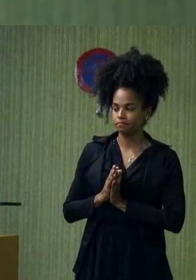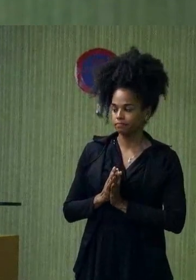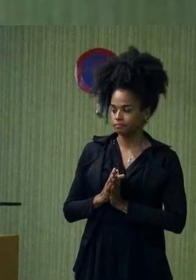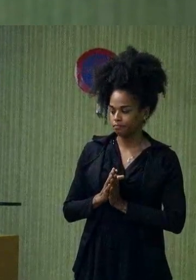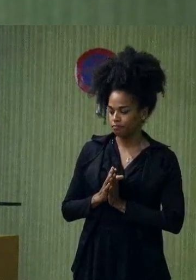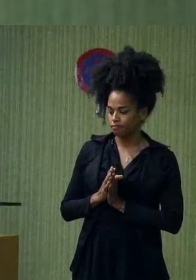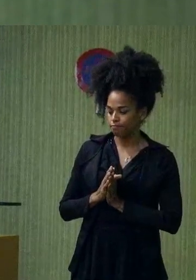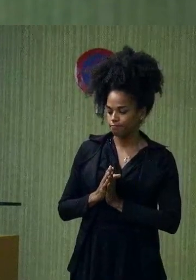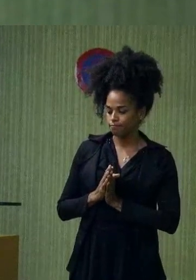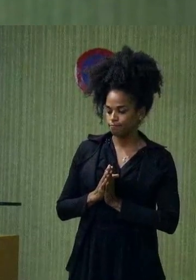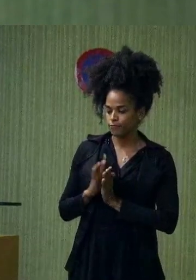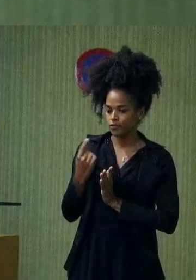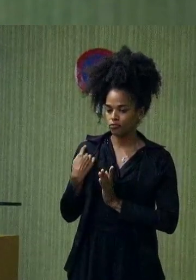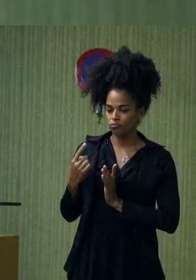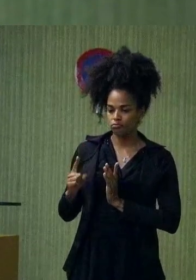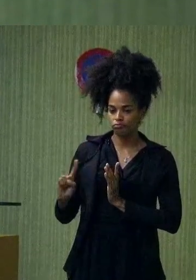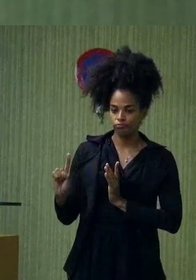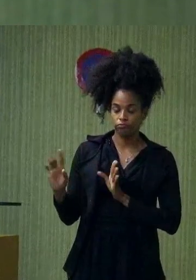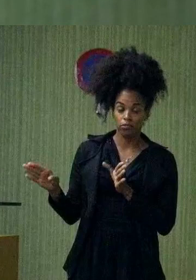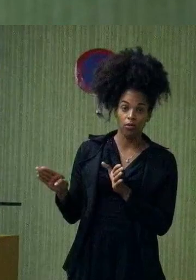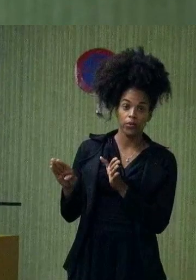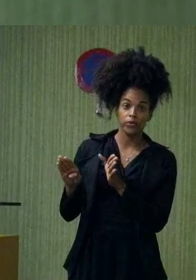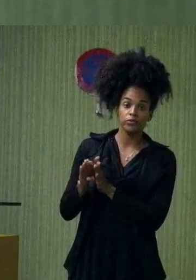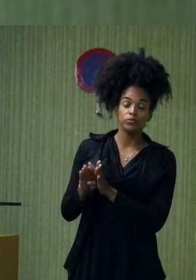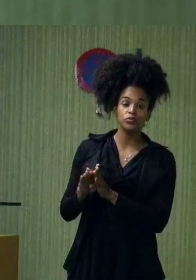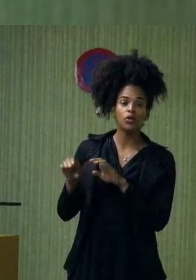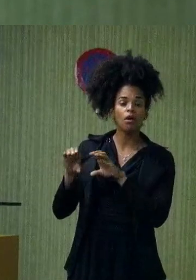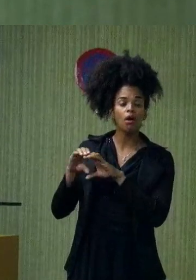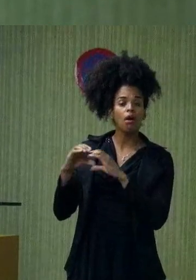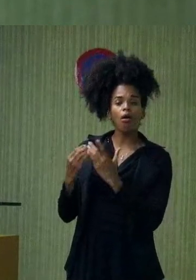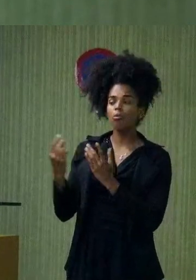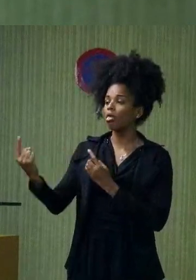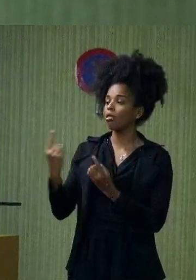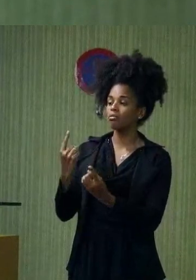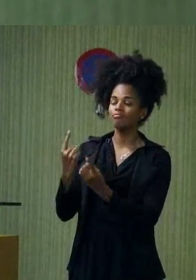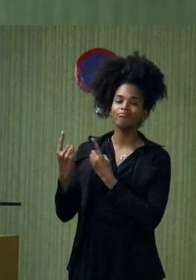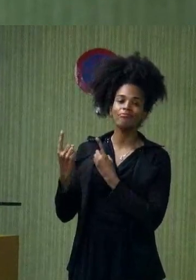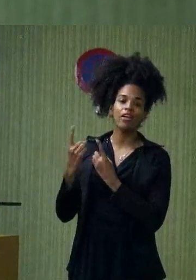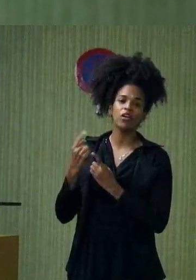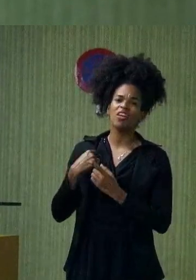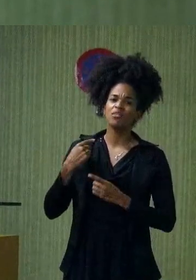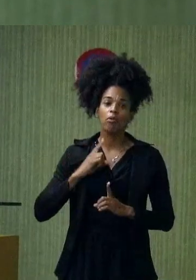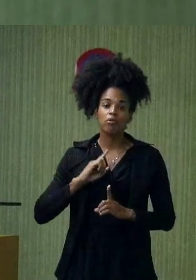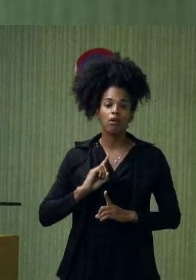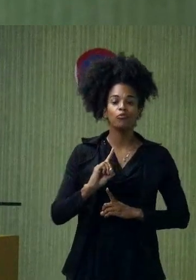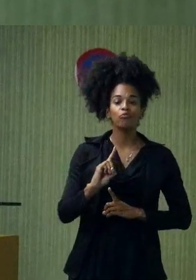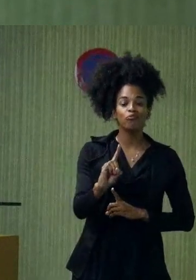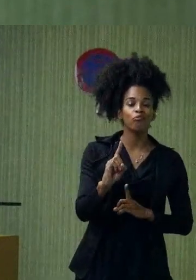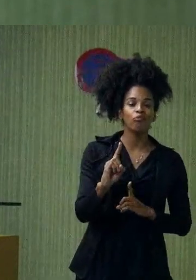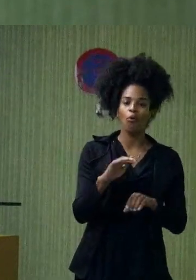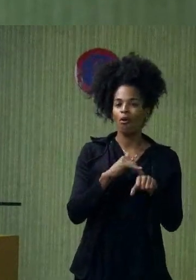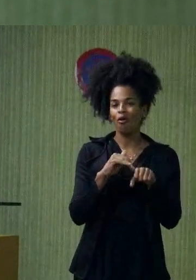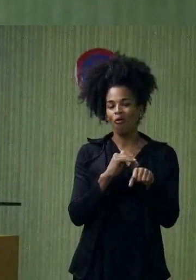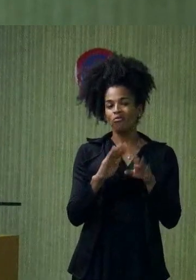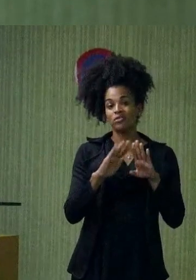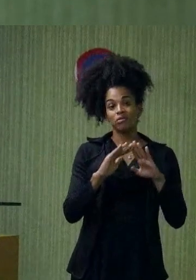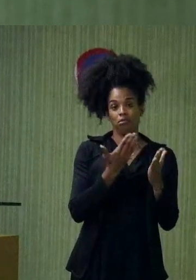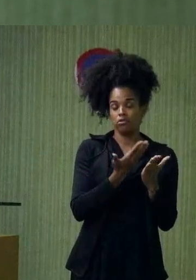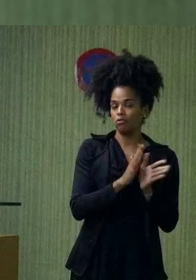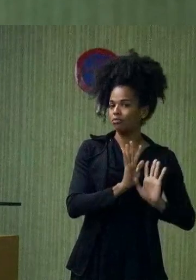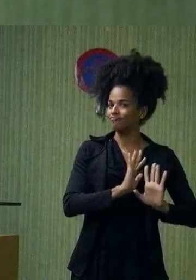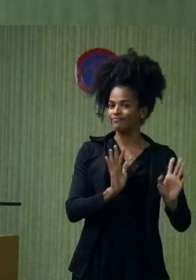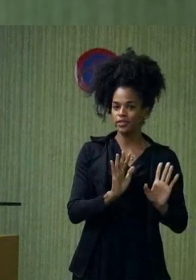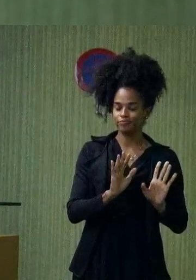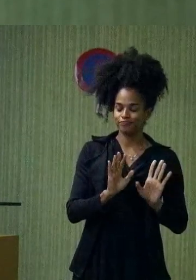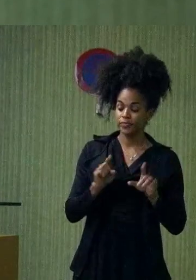chega lá para falar é a comunidade que vem falar com você não adianta você tentar falar só com a escola você vai reunir é lá